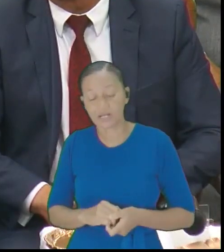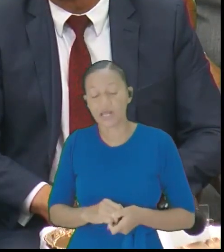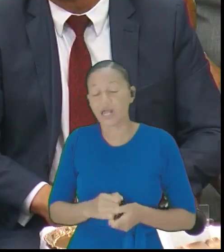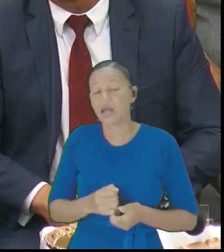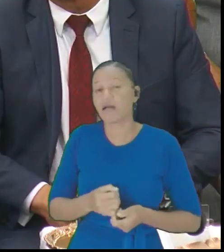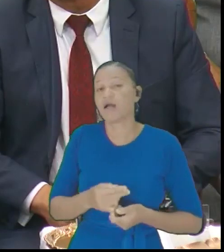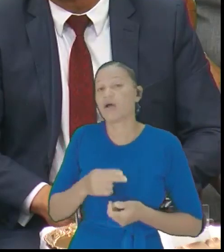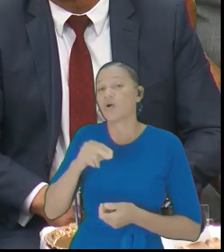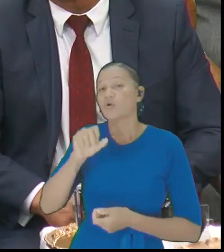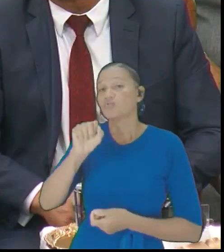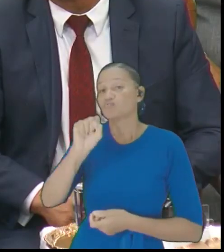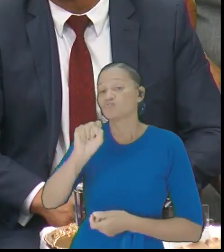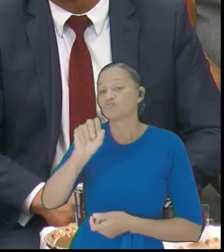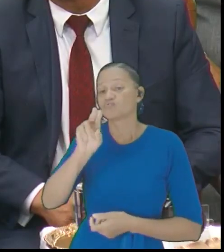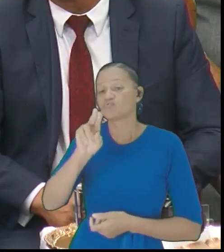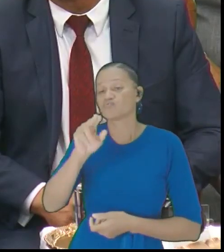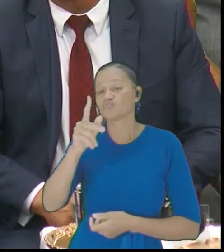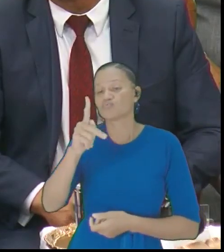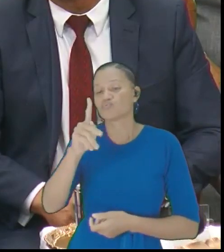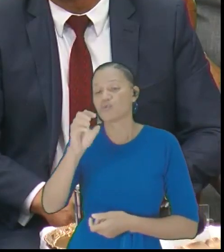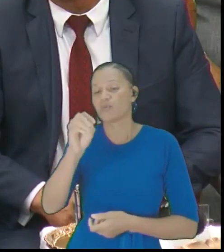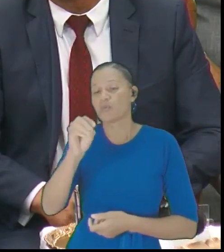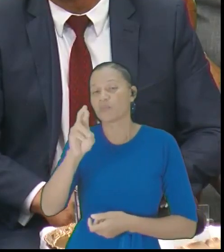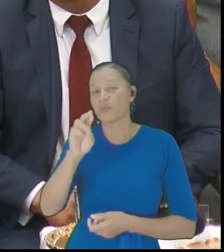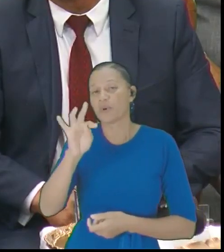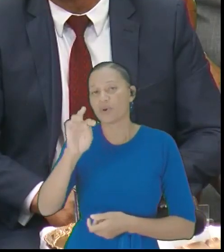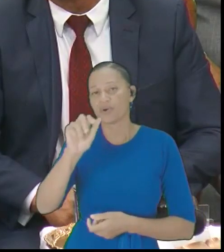suportai uns aos outros.